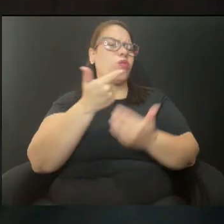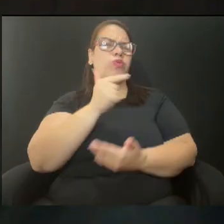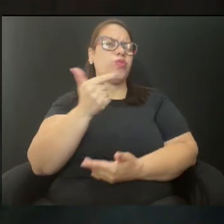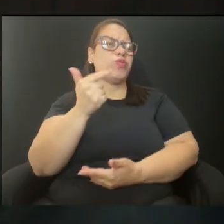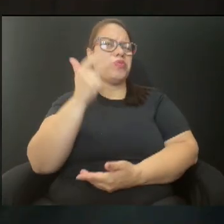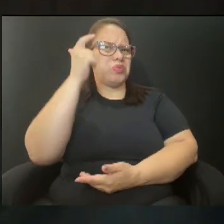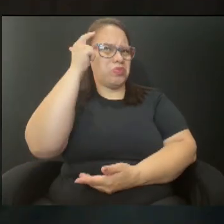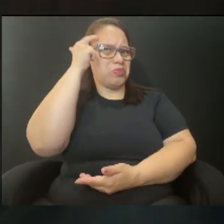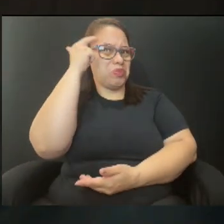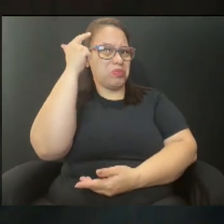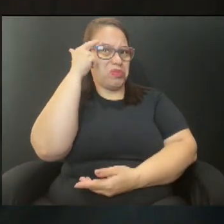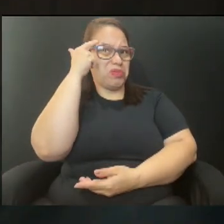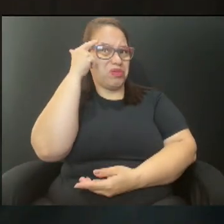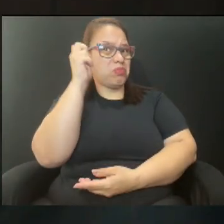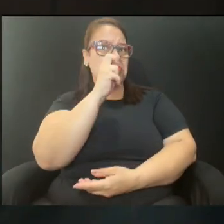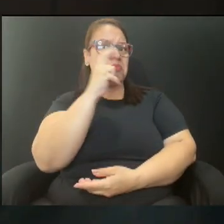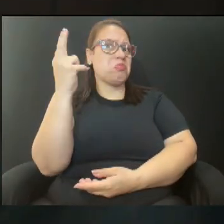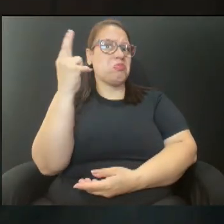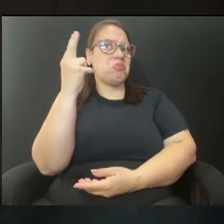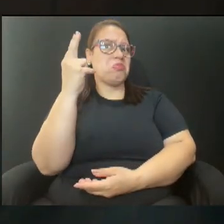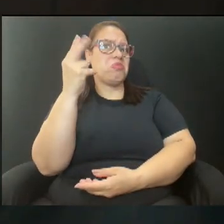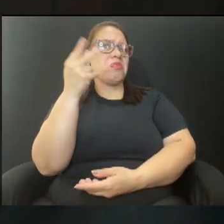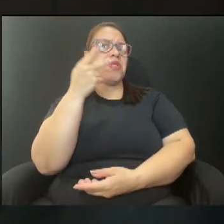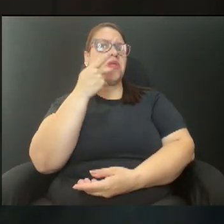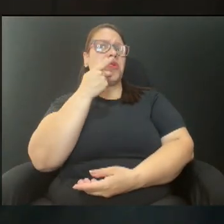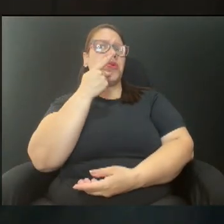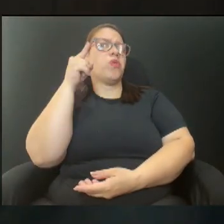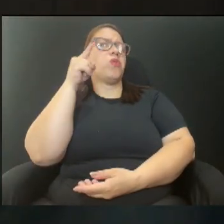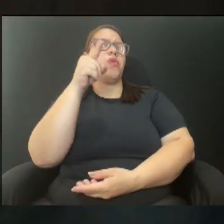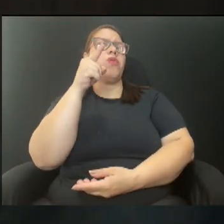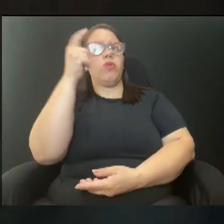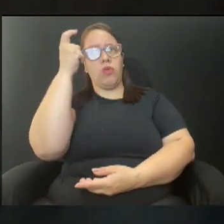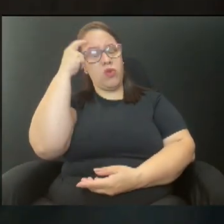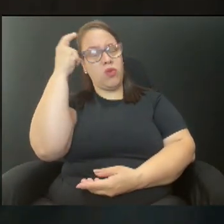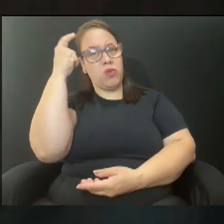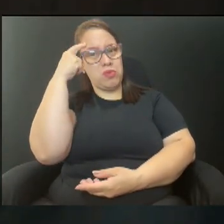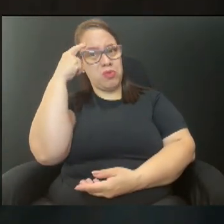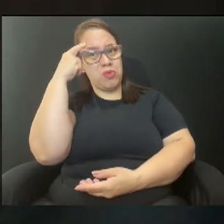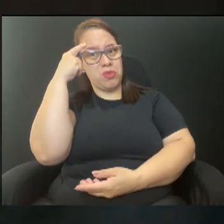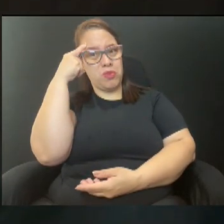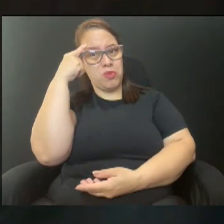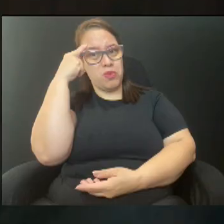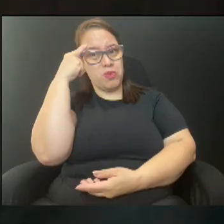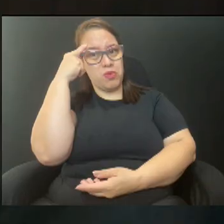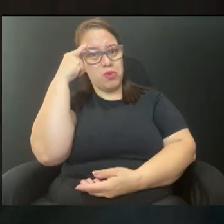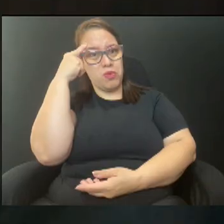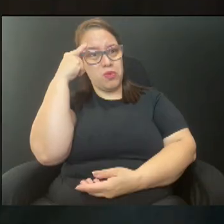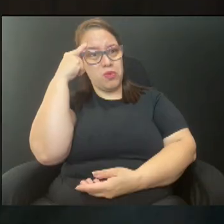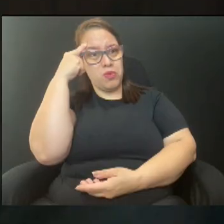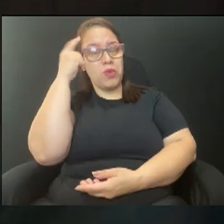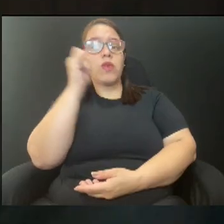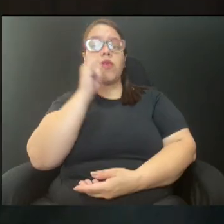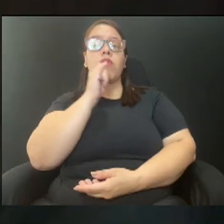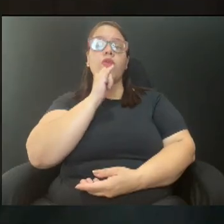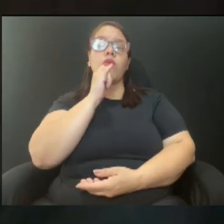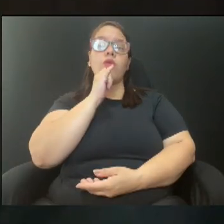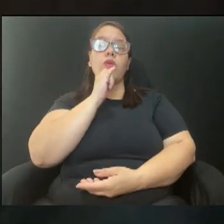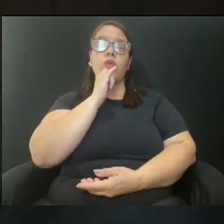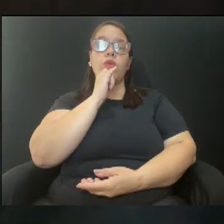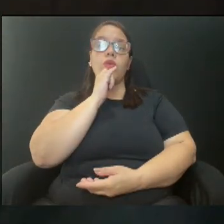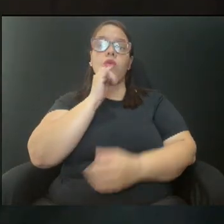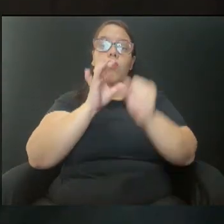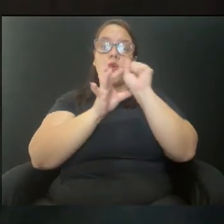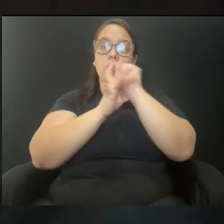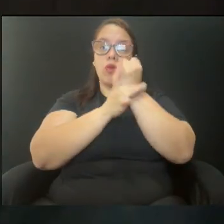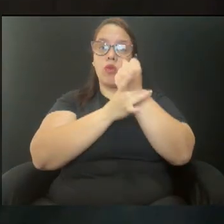ele às vezes ele fala assim, não, vocês pensam tudo pelo lado ruim, de que, por exemplo, ele precisaria estar protegido por uma lei caso ele